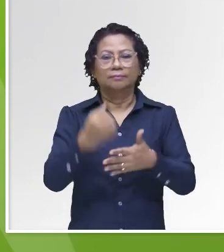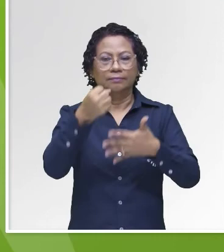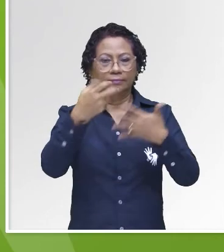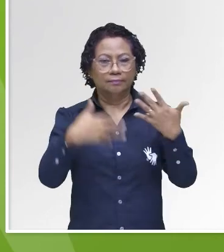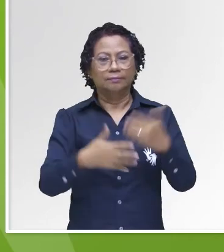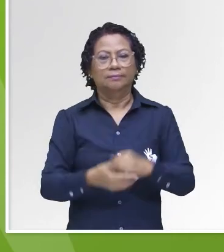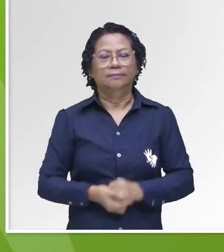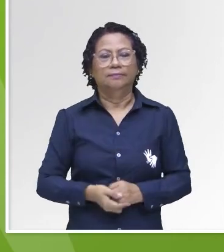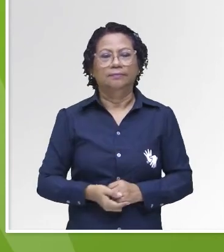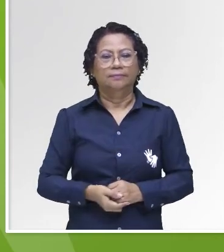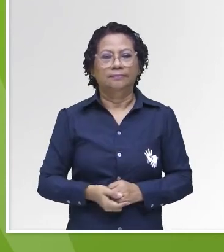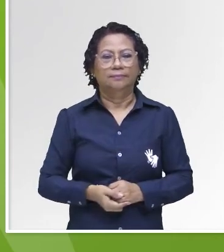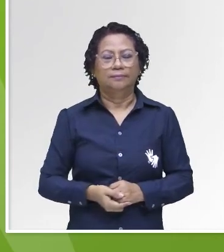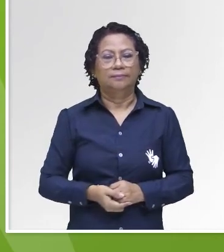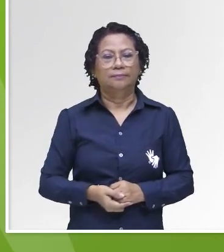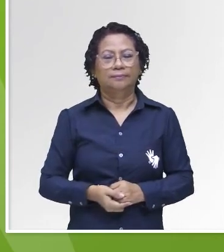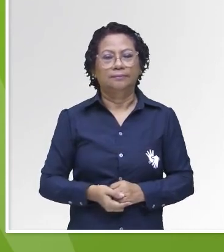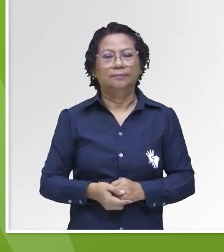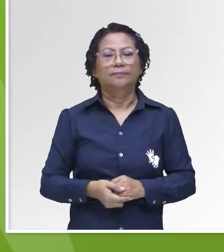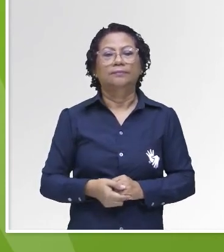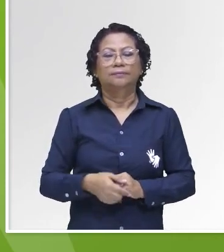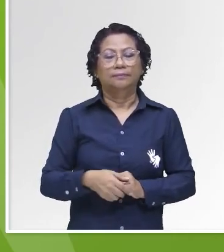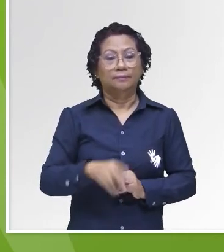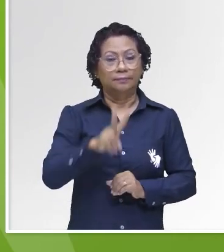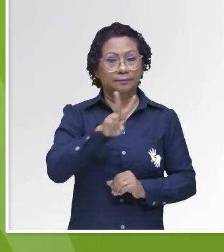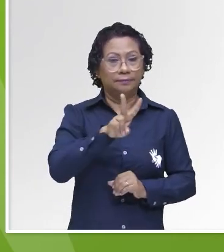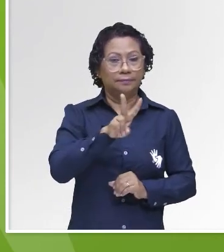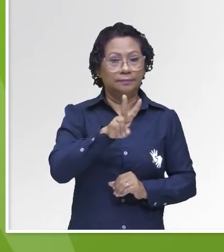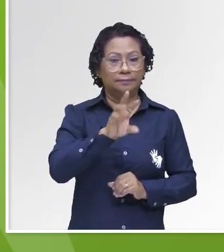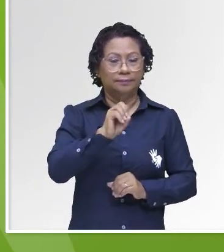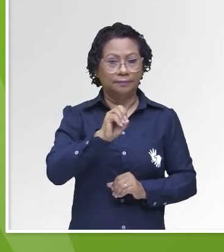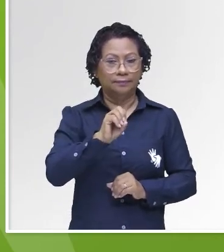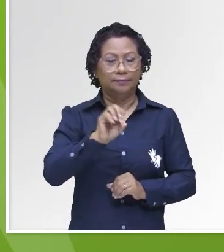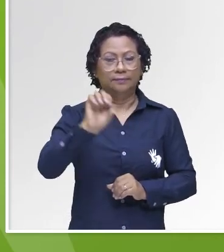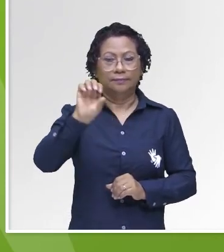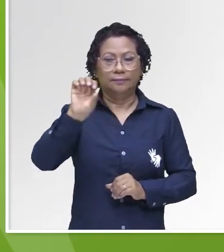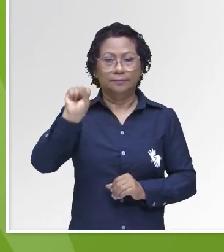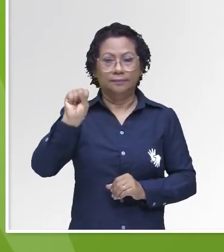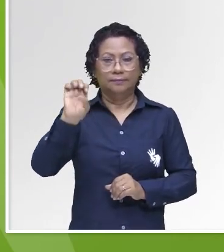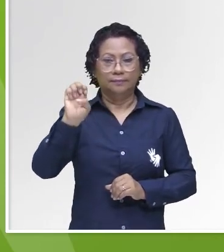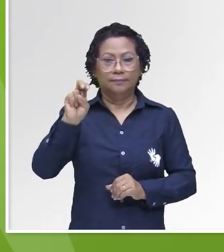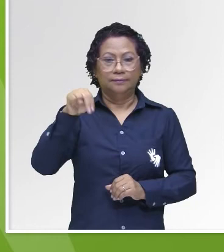Vy vai ficar V0 vezes o seno de θ